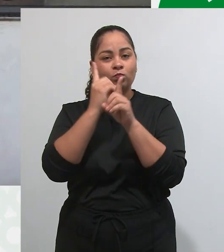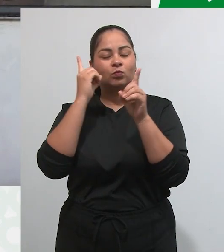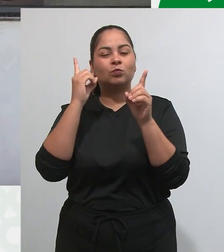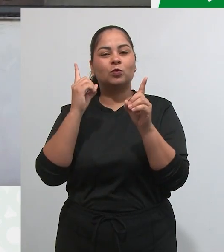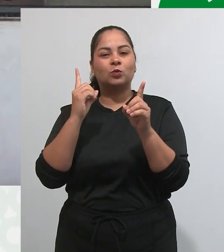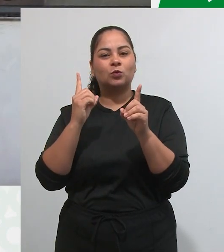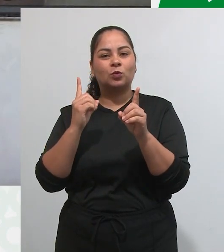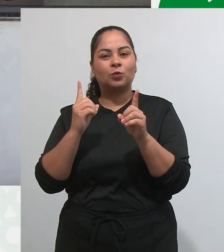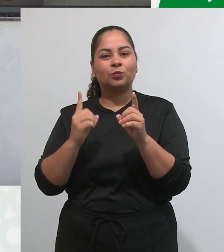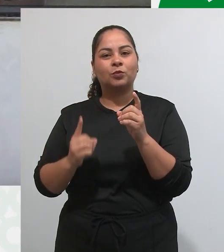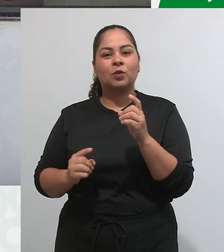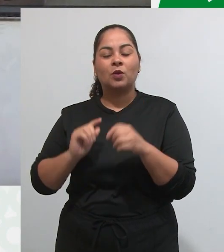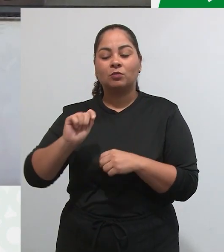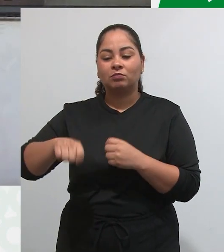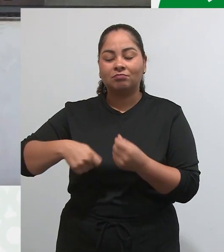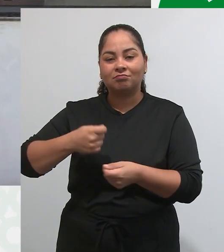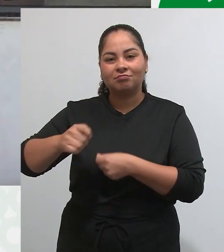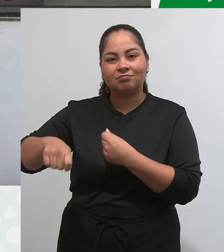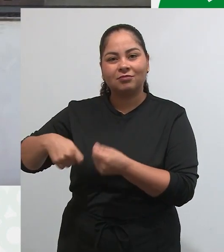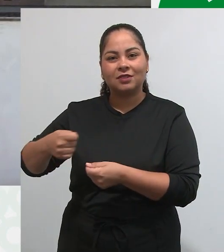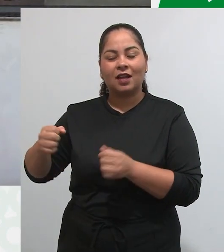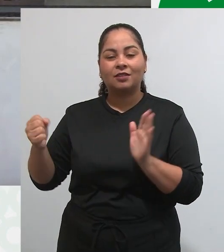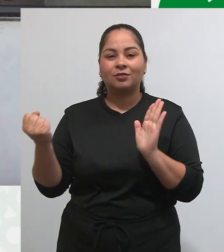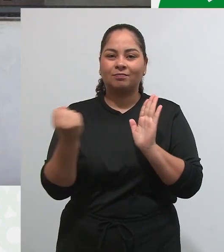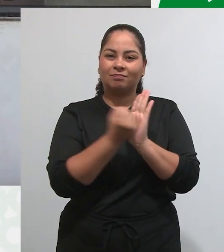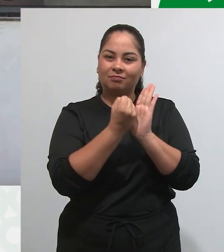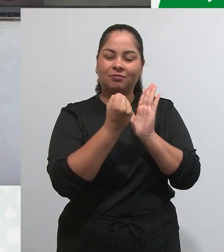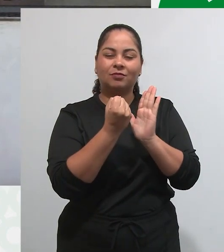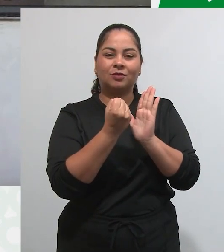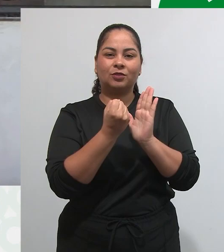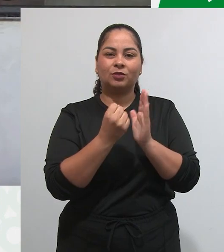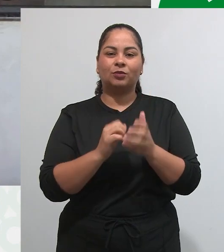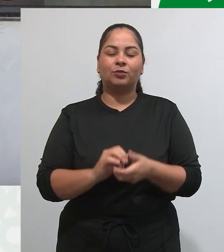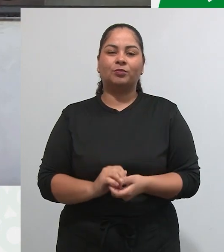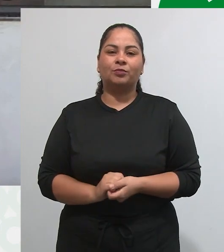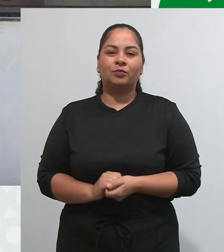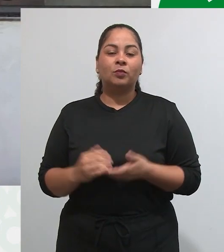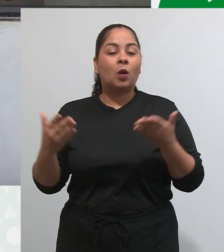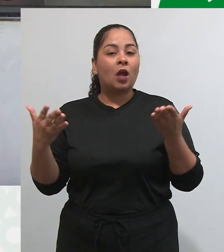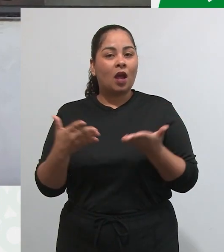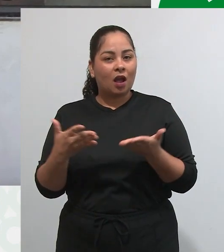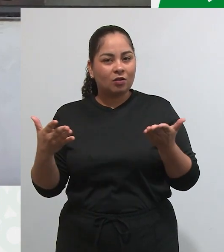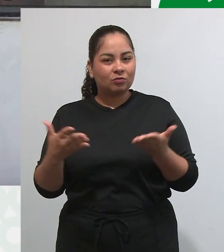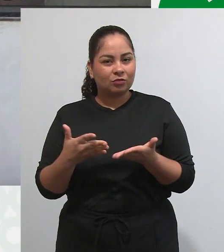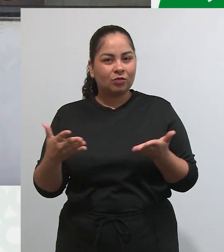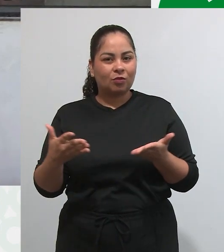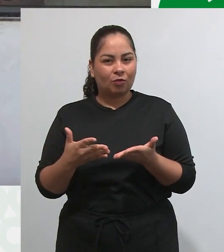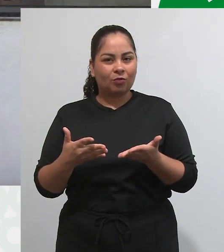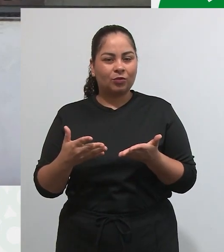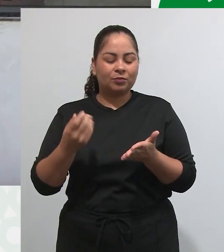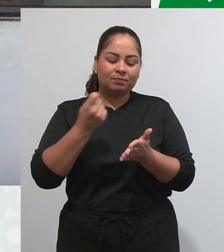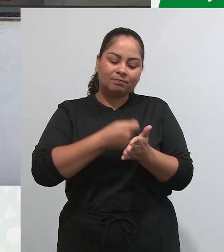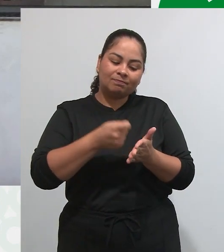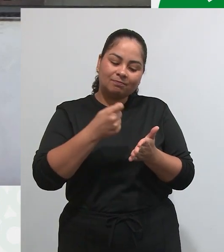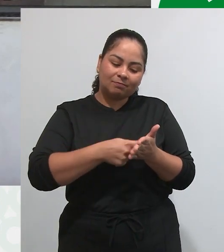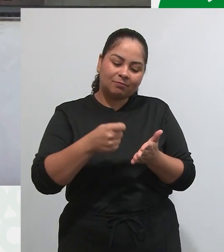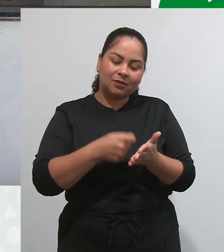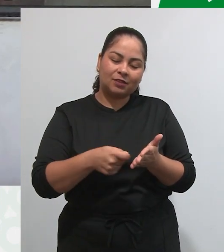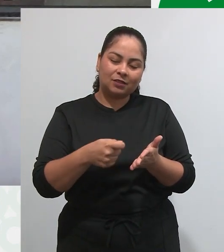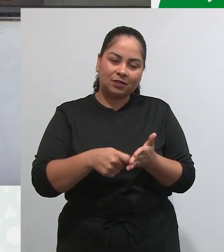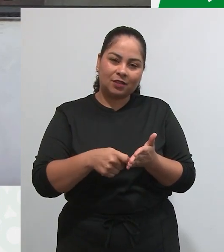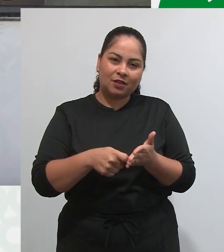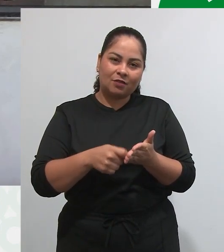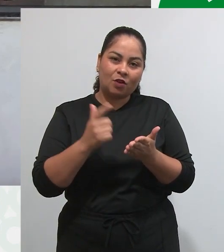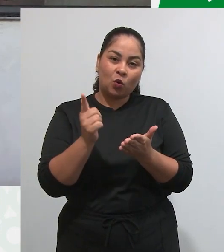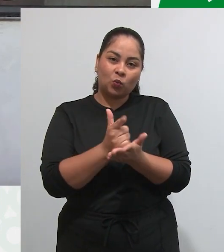área, e descobriu os sinais, e os sinais foi para o registro. E agora ele está querendo escrever um livro em